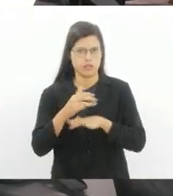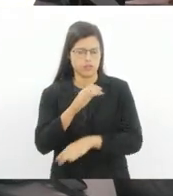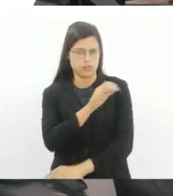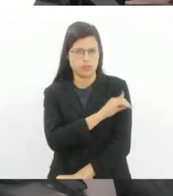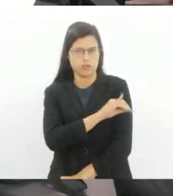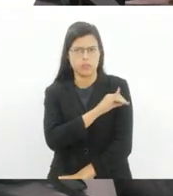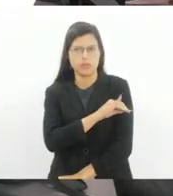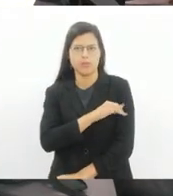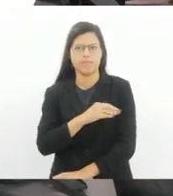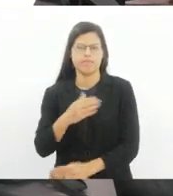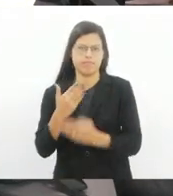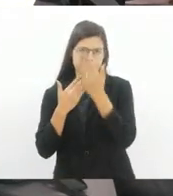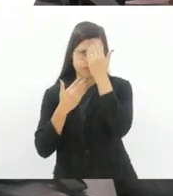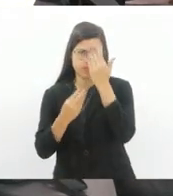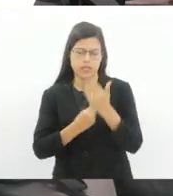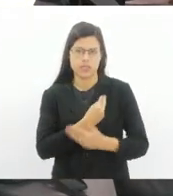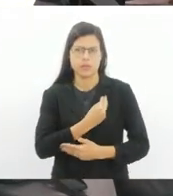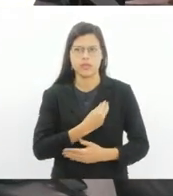obrigada pela sua participação.